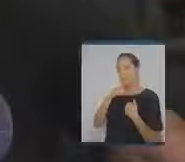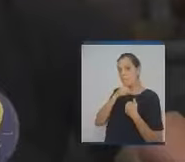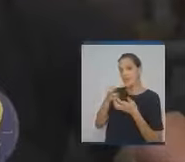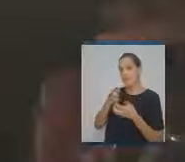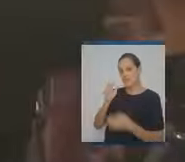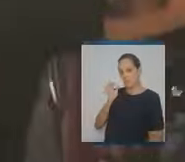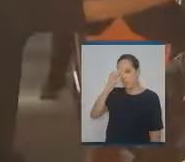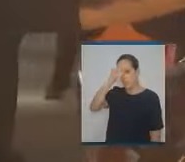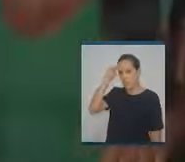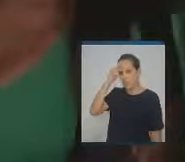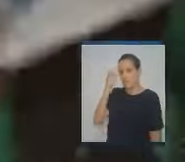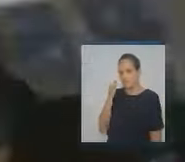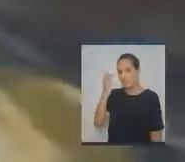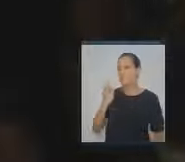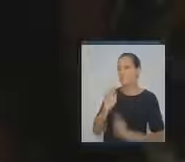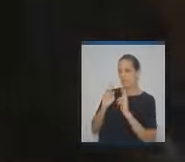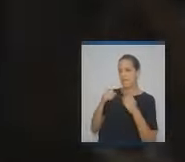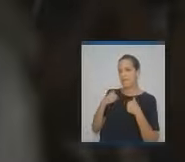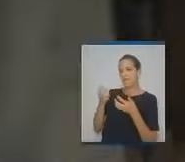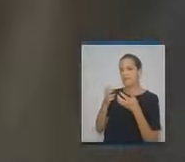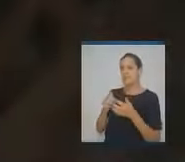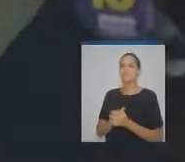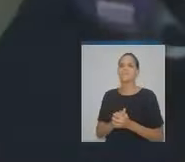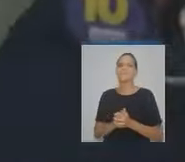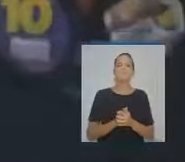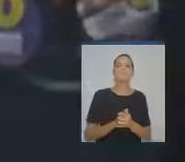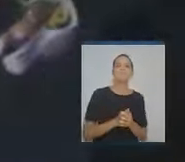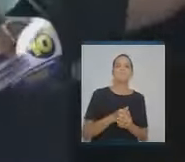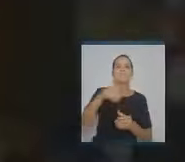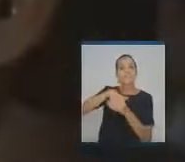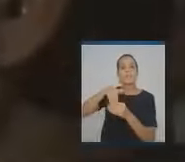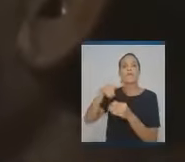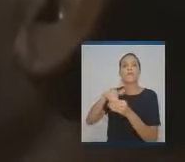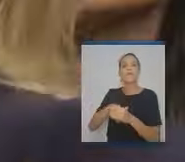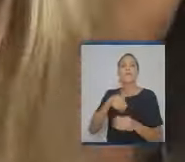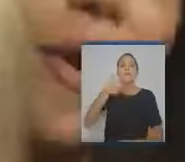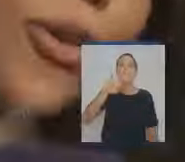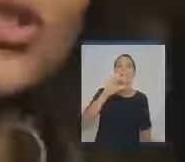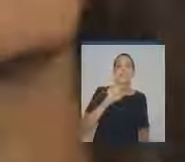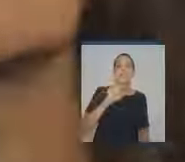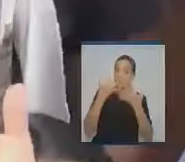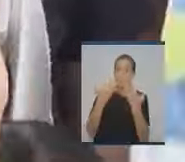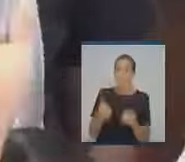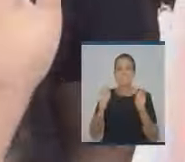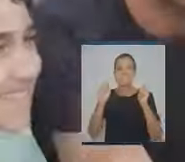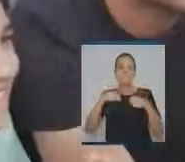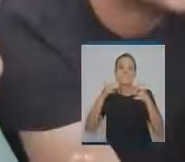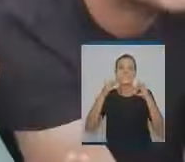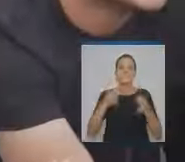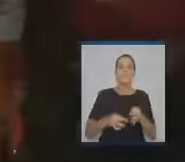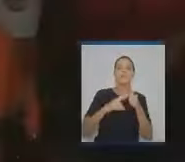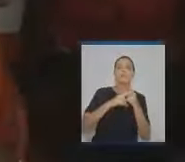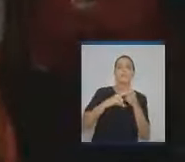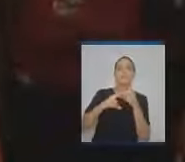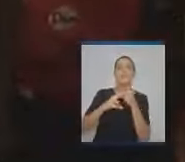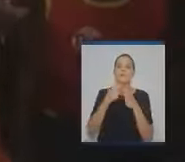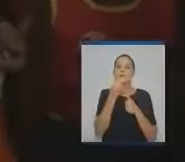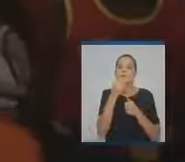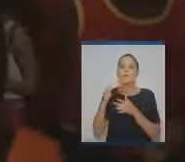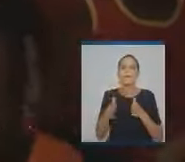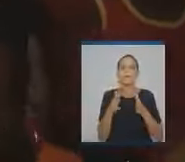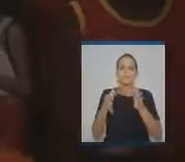tio Vaguinho, Belford Roxo transformar. Me inspirei, agora é hora, eu também quero lutar.